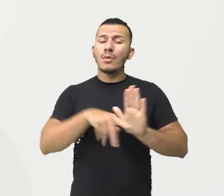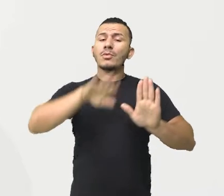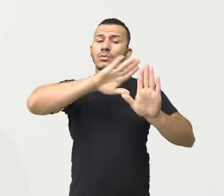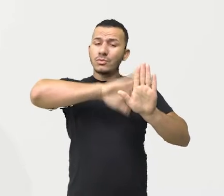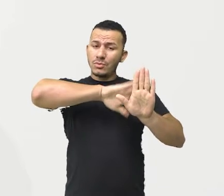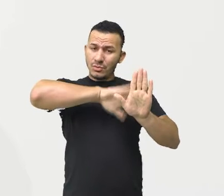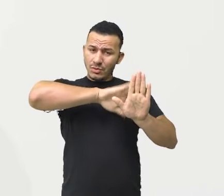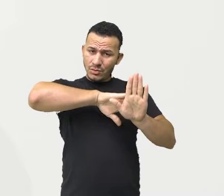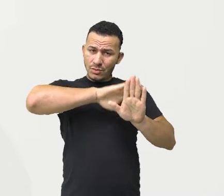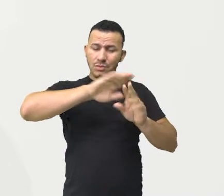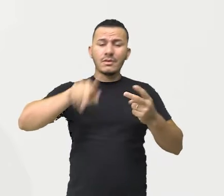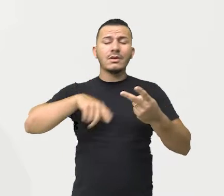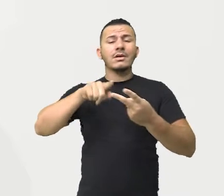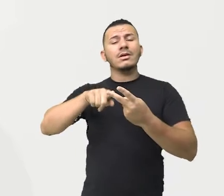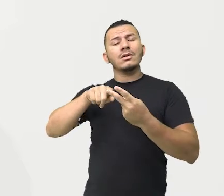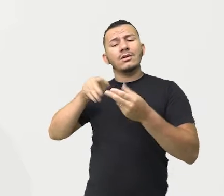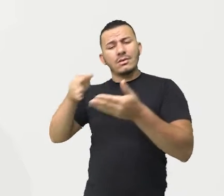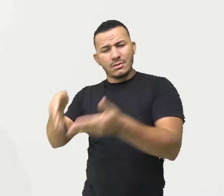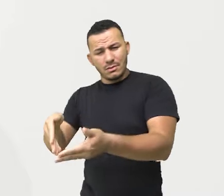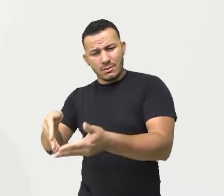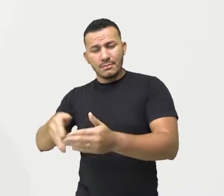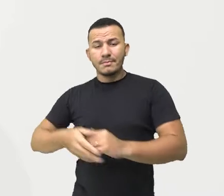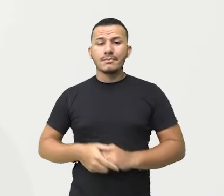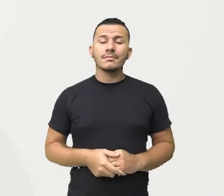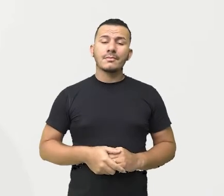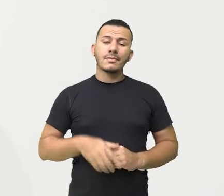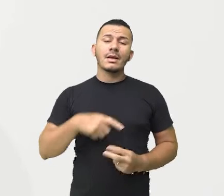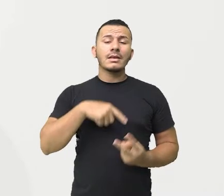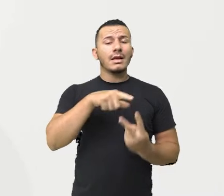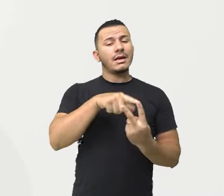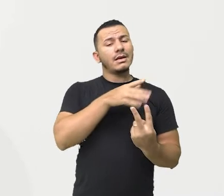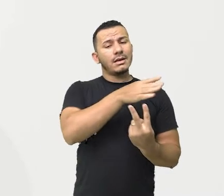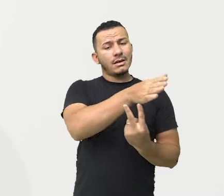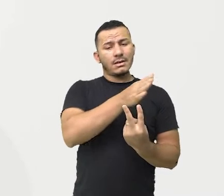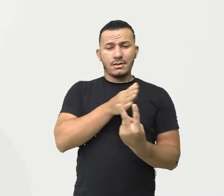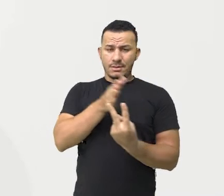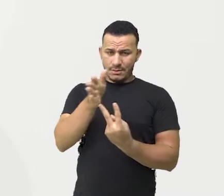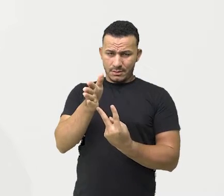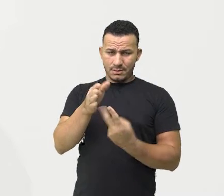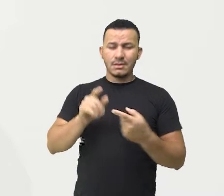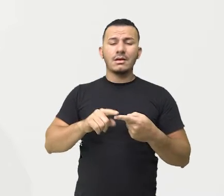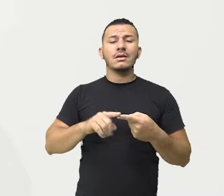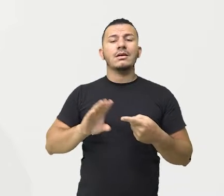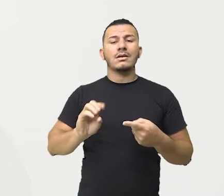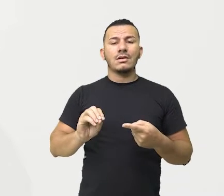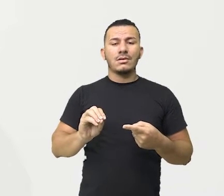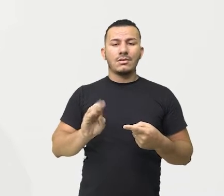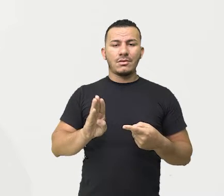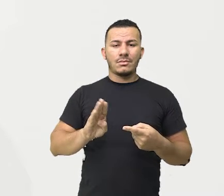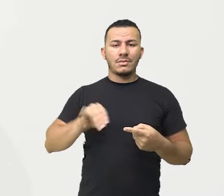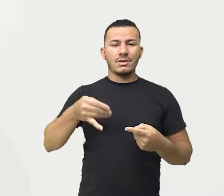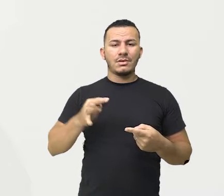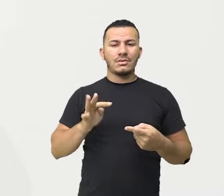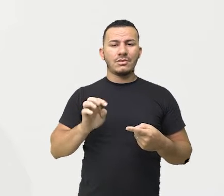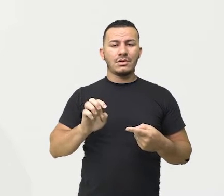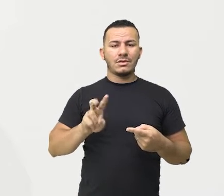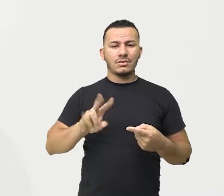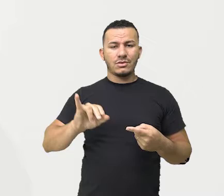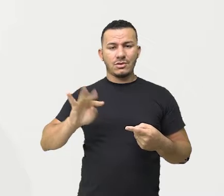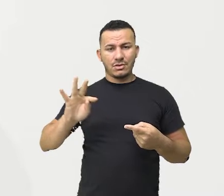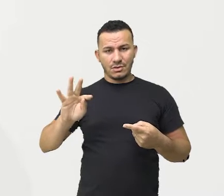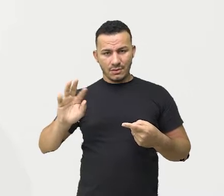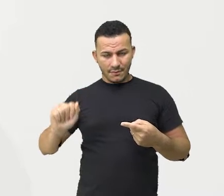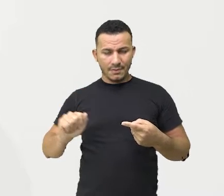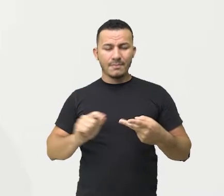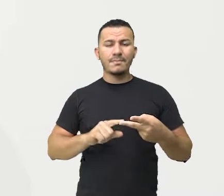subjetivas e objetivas. Então, nós temos dois tipos de descrição, as